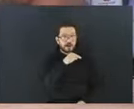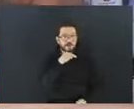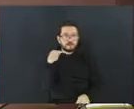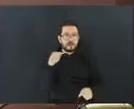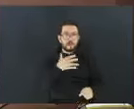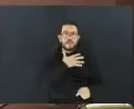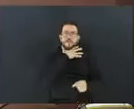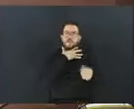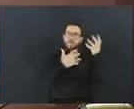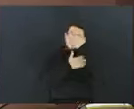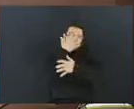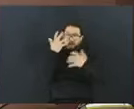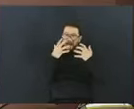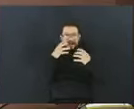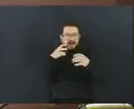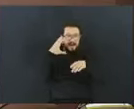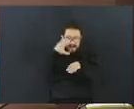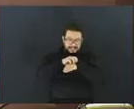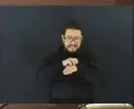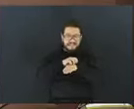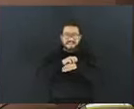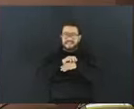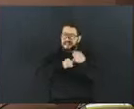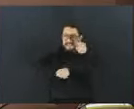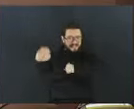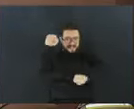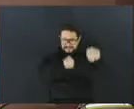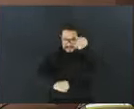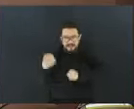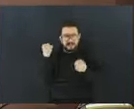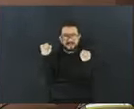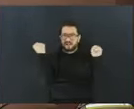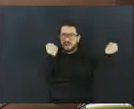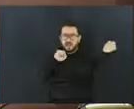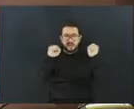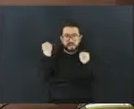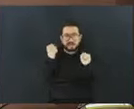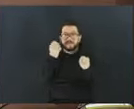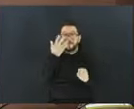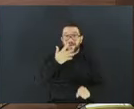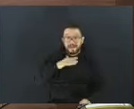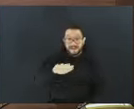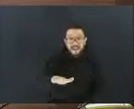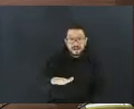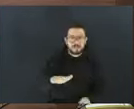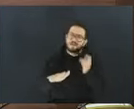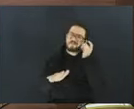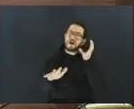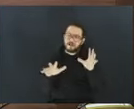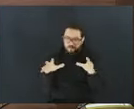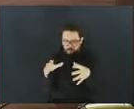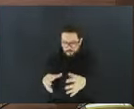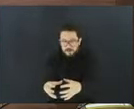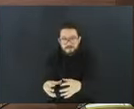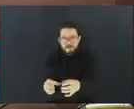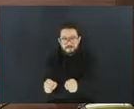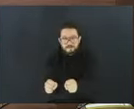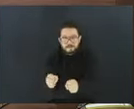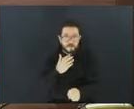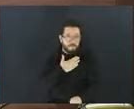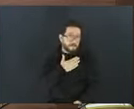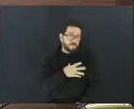ela é criança, é fácil a gente realmente segurar, né? Mas a criança, eu vejo pelo meu, né, que já está com